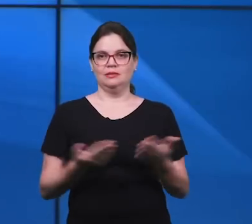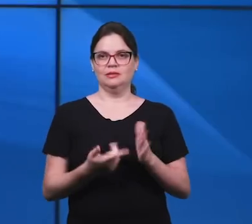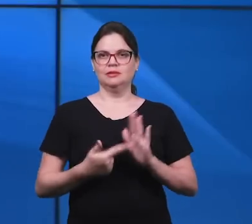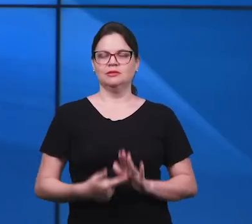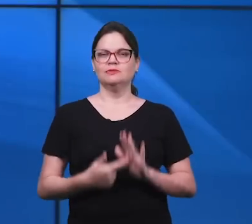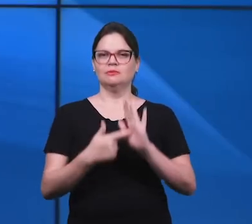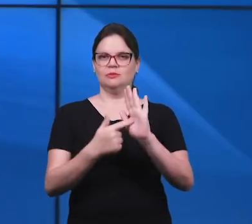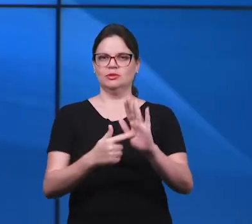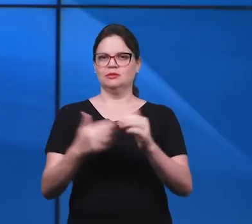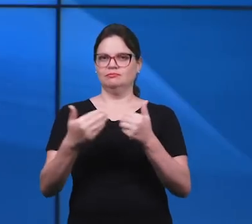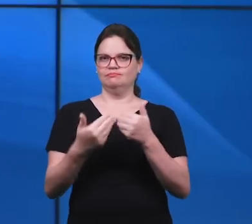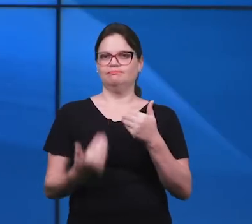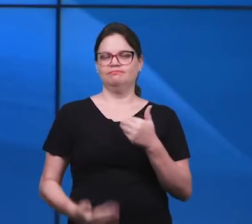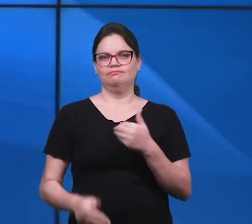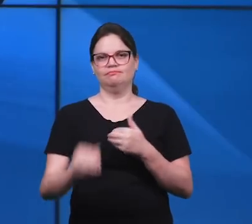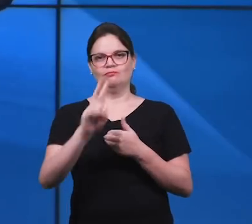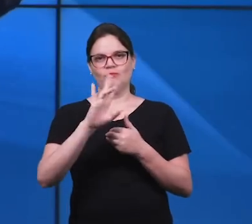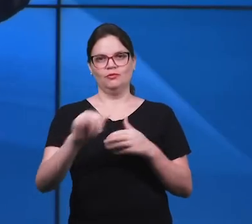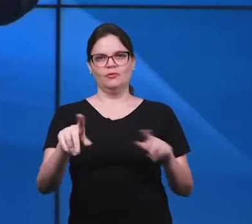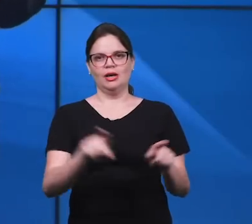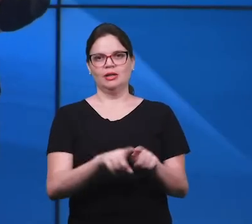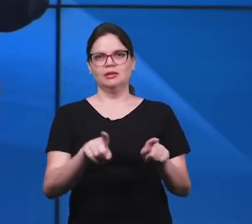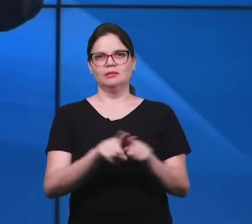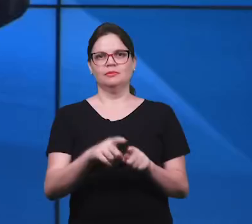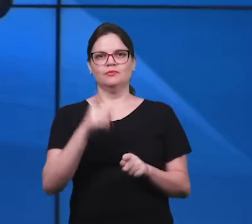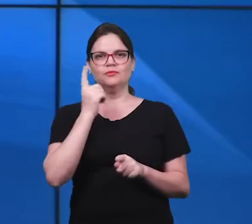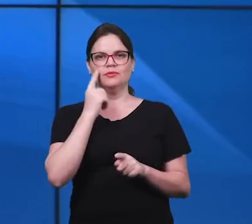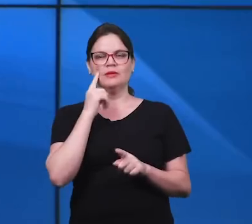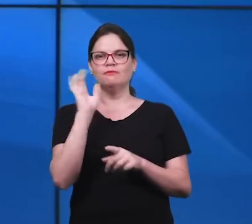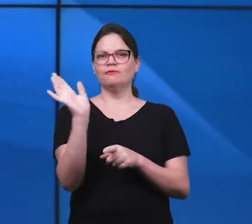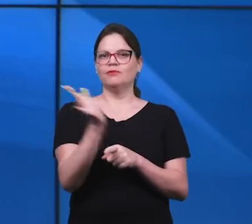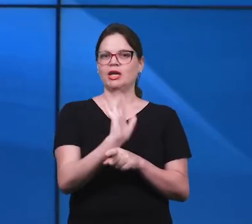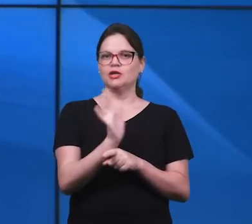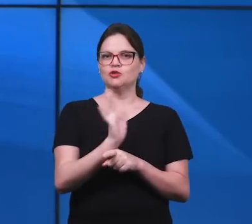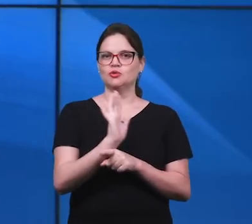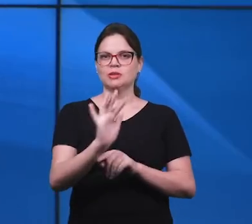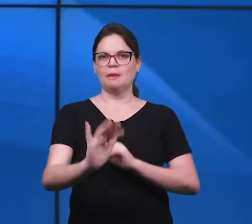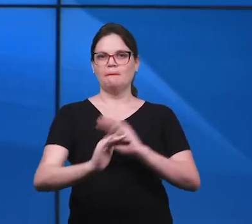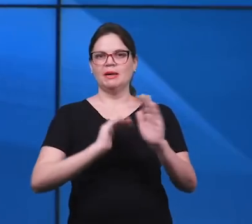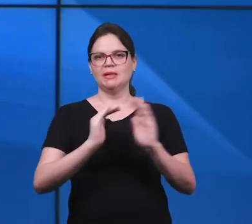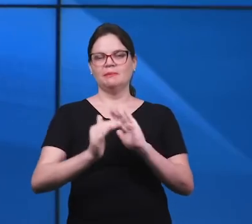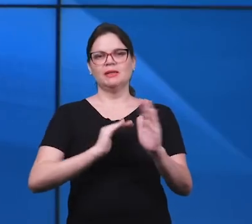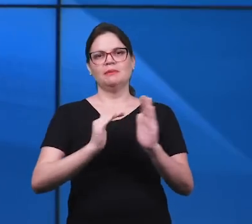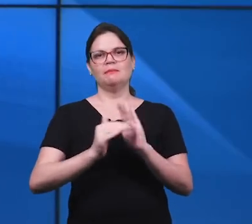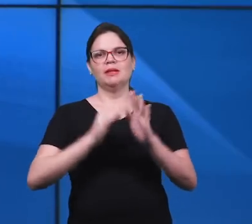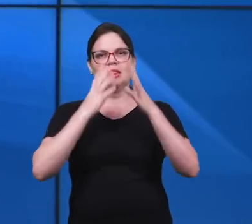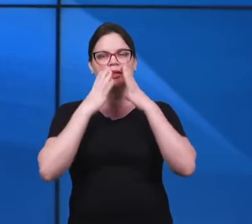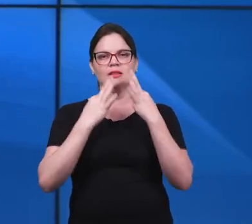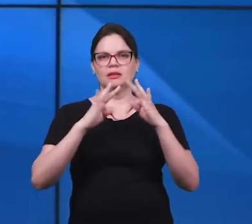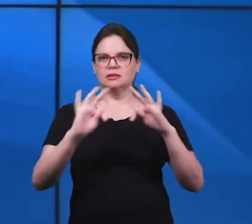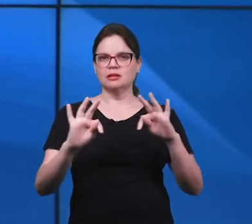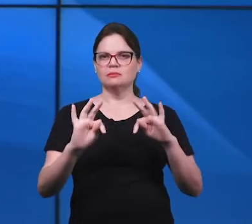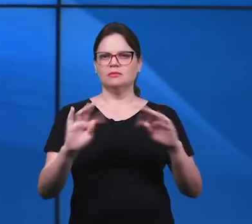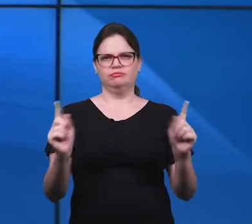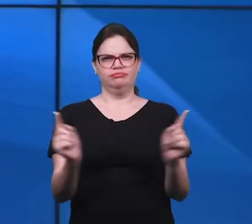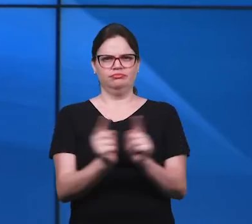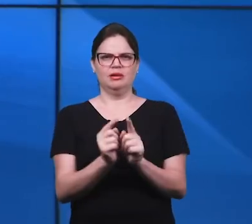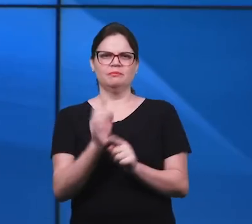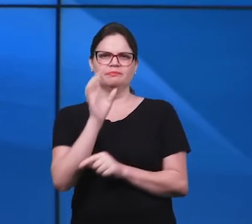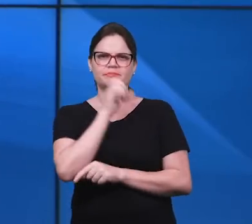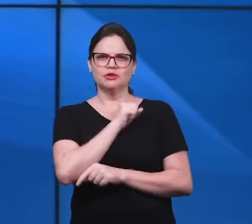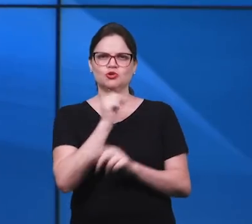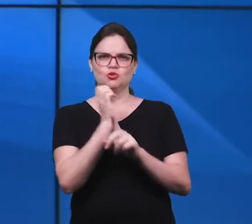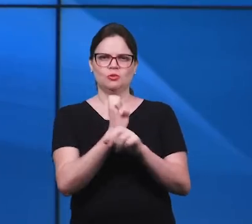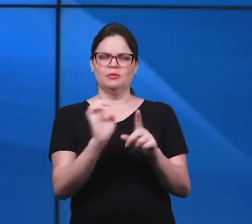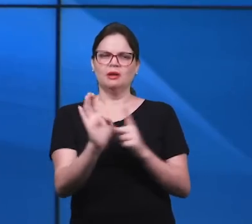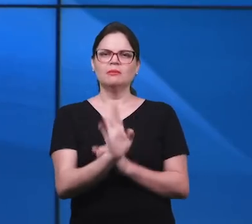aqui, porque a partir de agora nós iremos também examinar vídeos que são enviados de testemunhos que os irmãos contam, em poucas palavras,